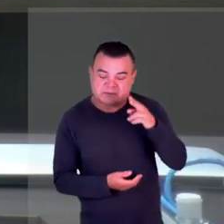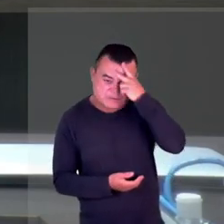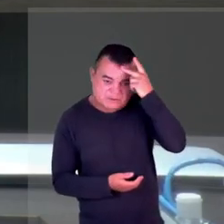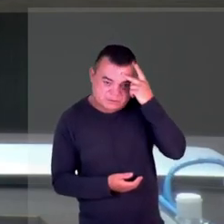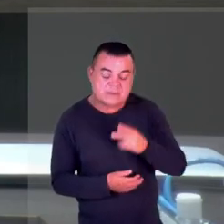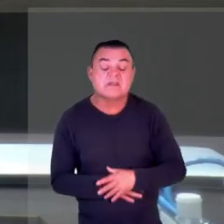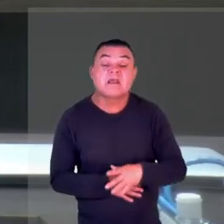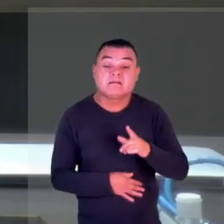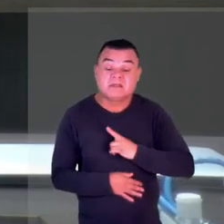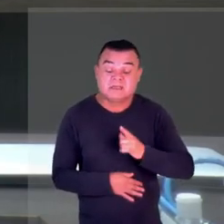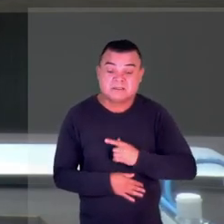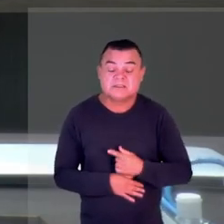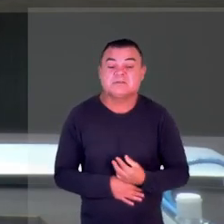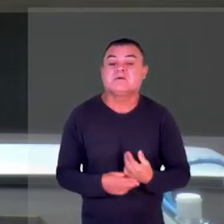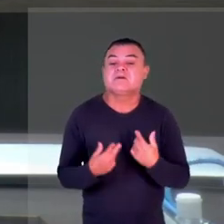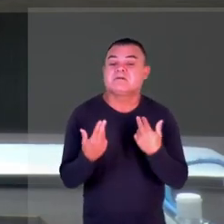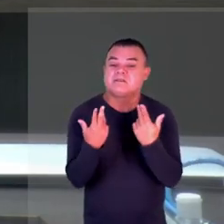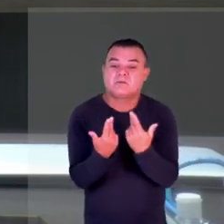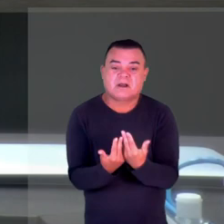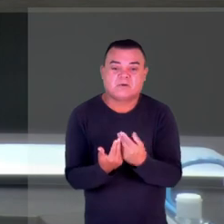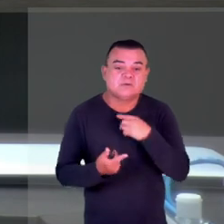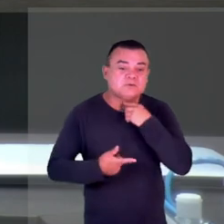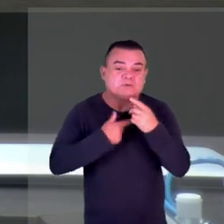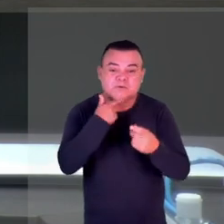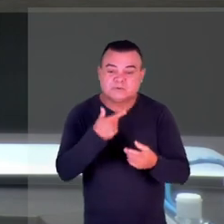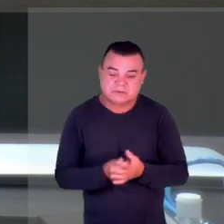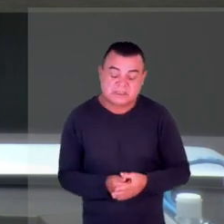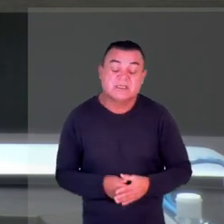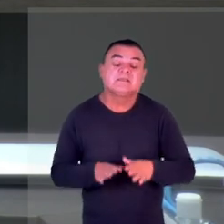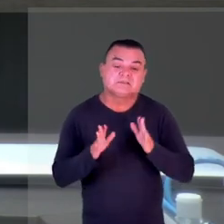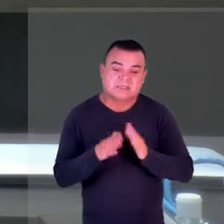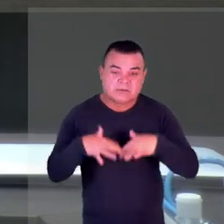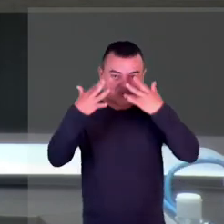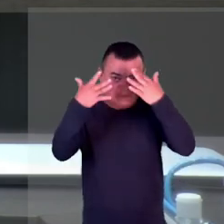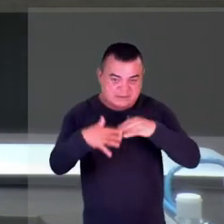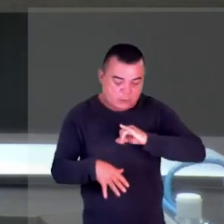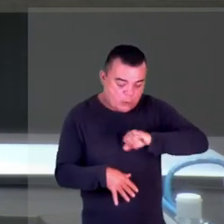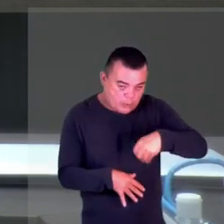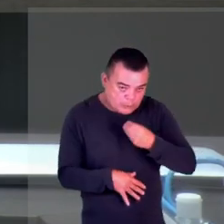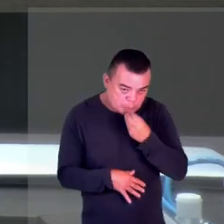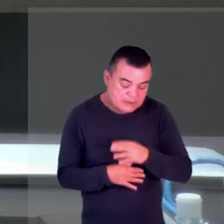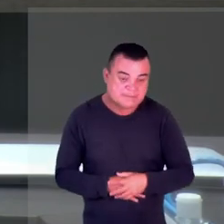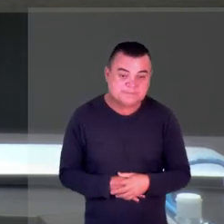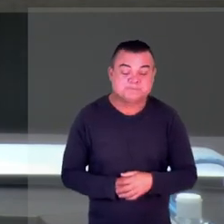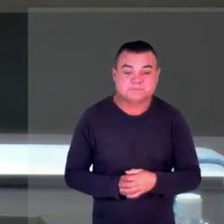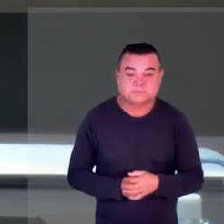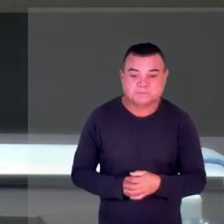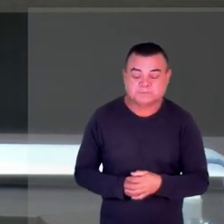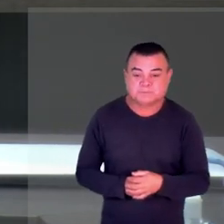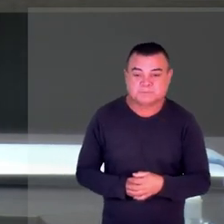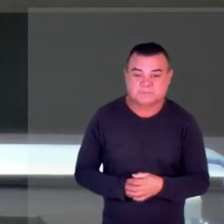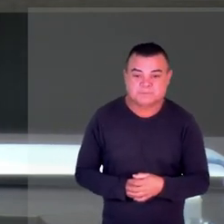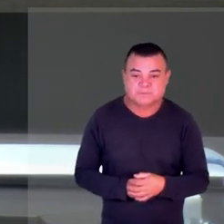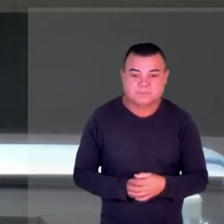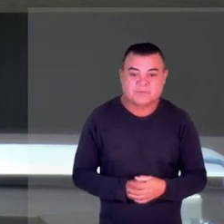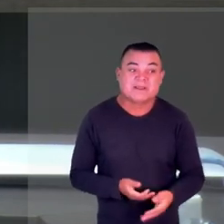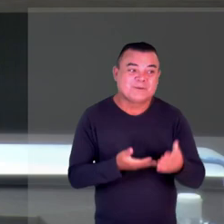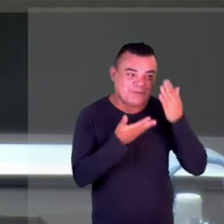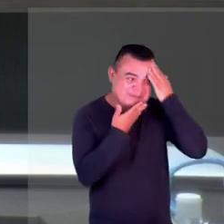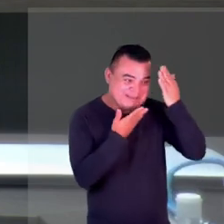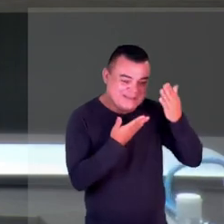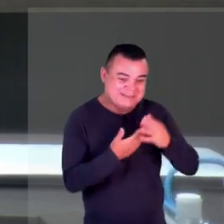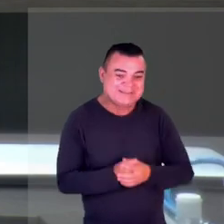tua intervenção foi muito oportuna né para para esse esclarecimento ã muito obrigada